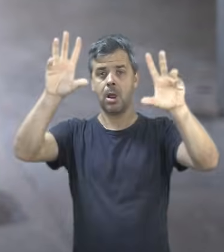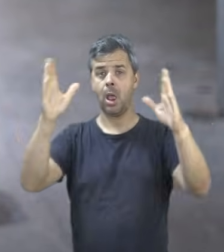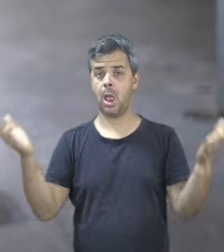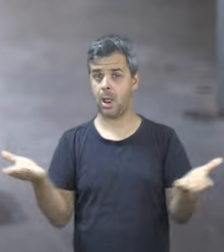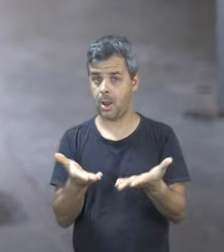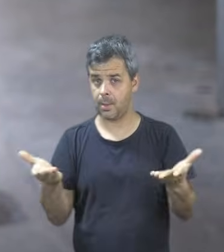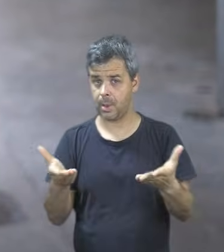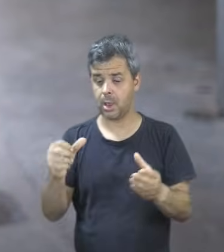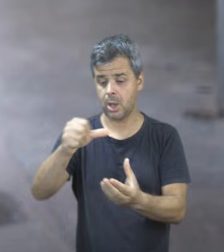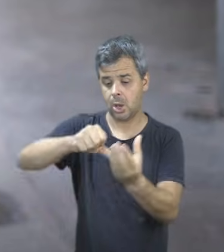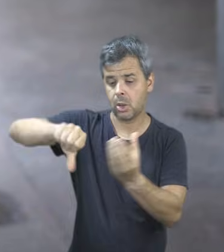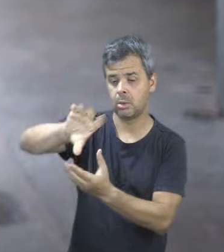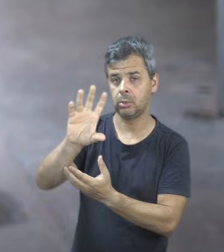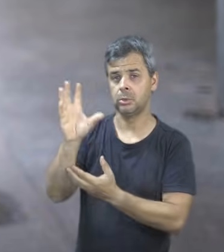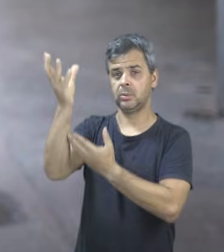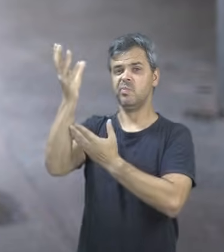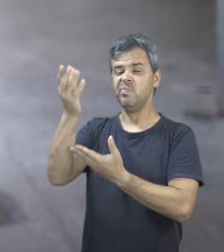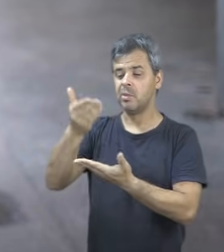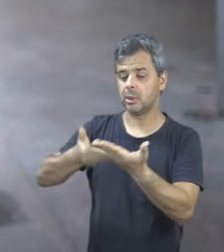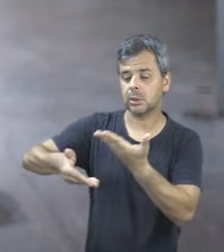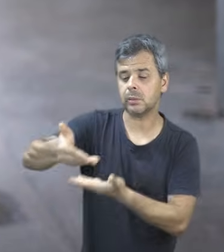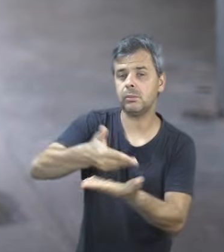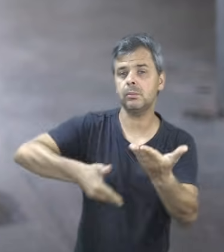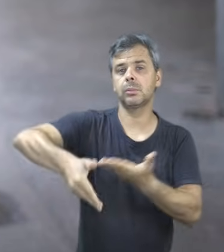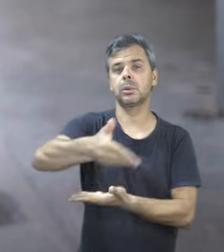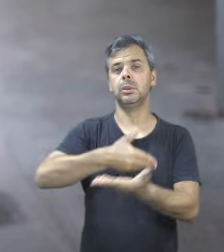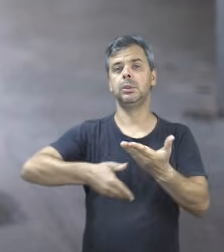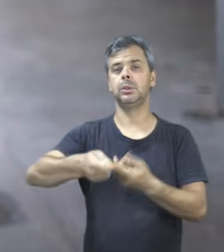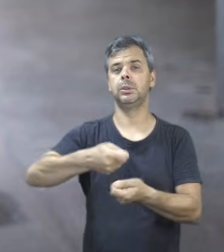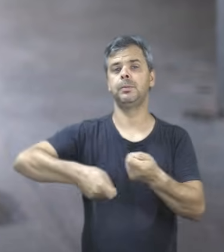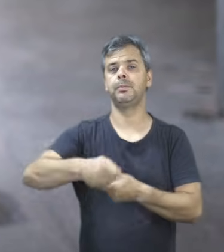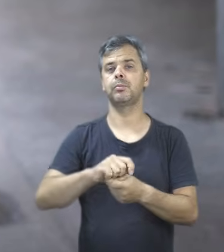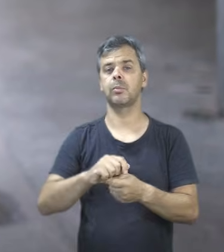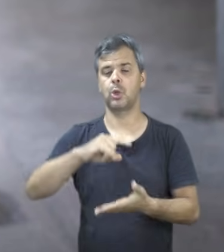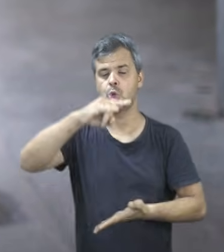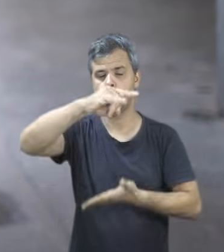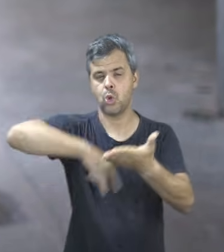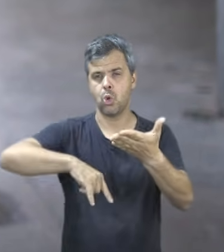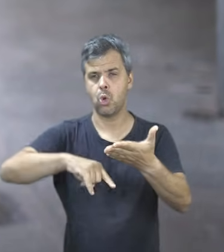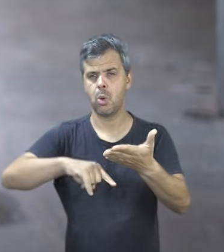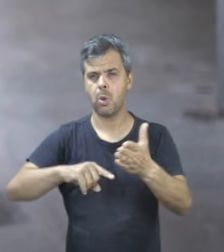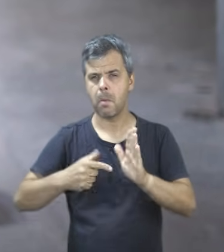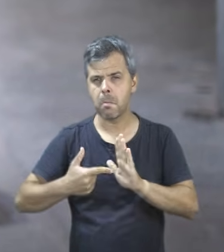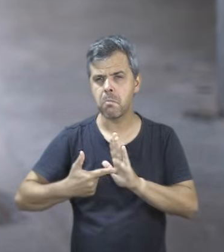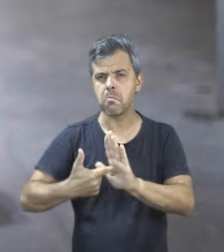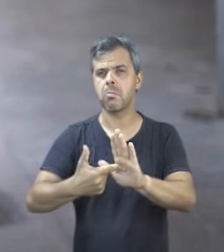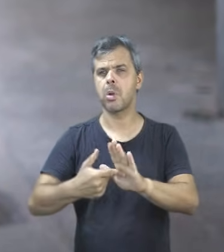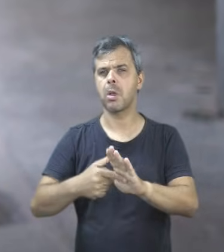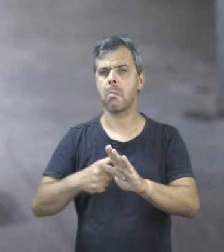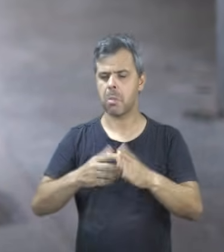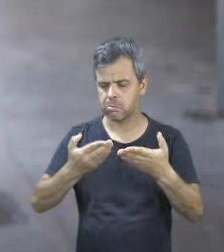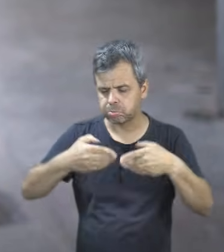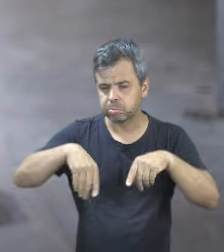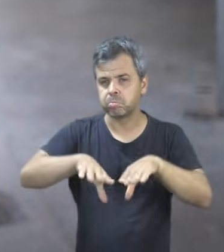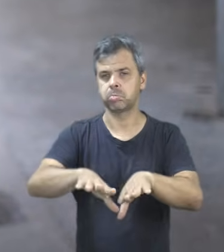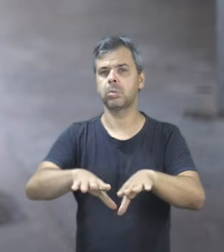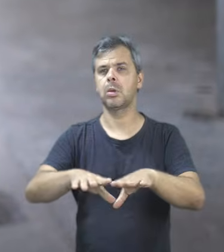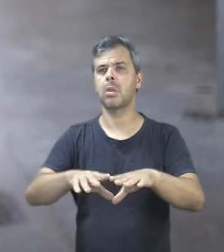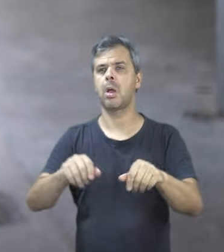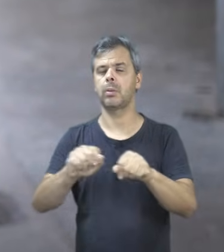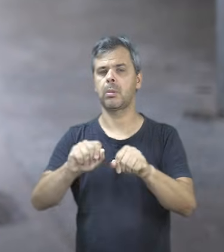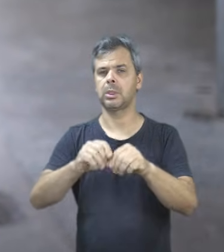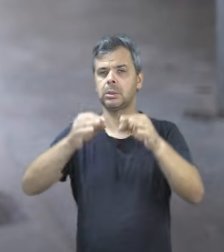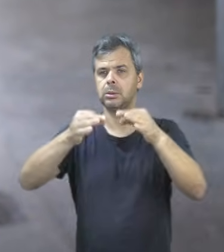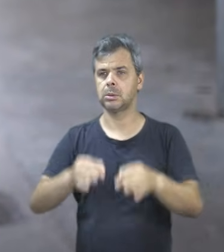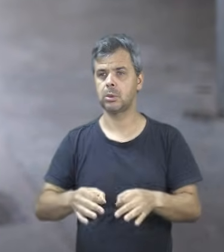Agora, na COP30, as negociações buscam fortalecer o documento, tornando-o mais inclusivo e